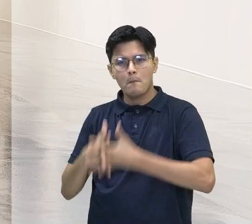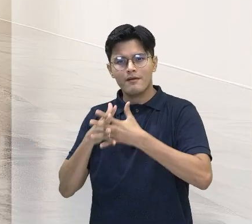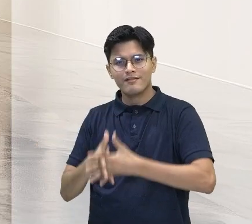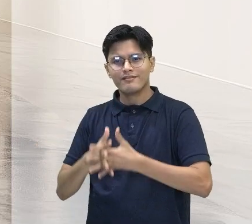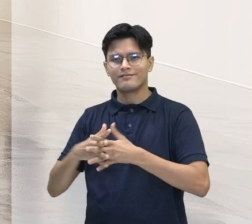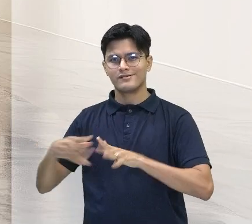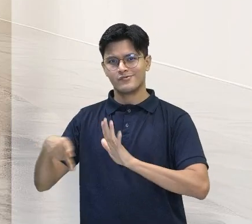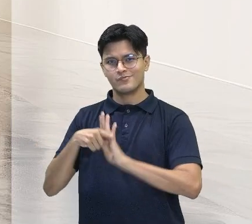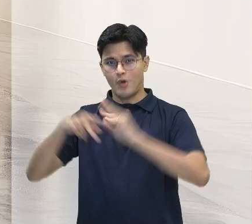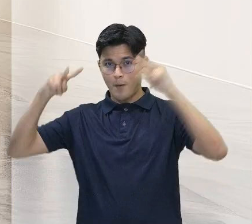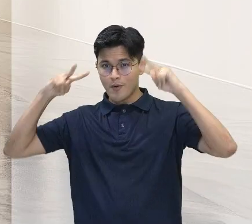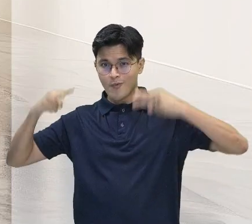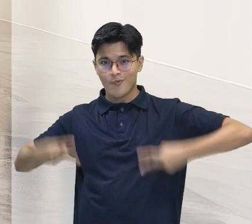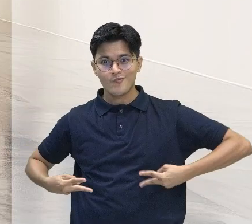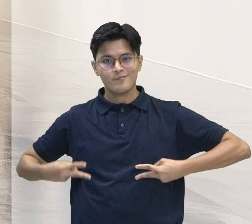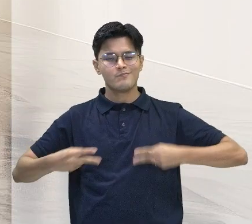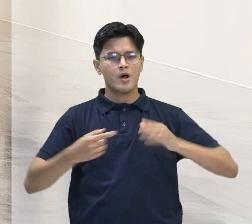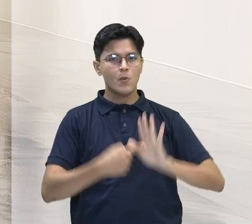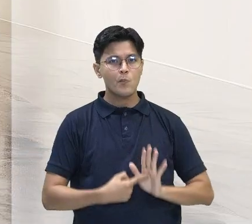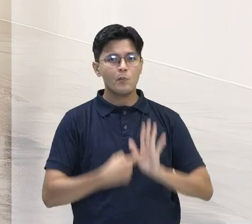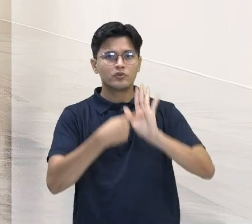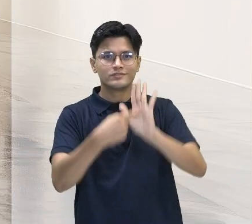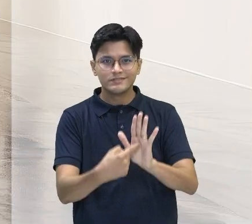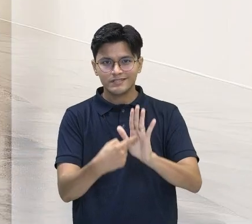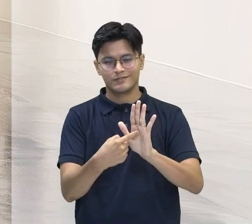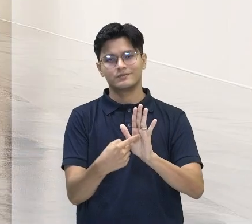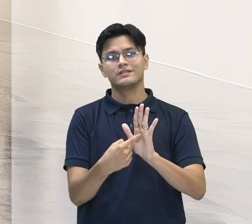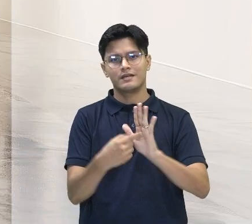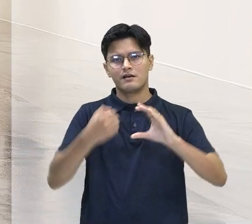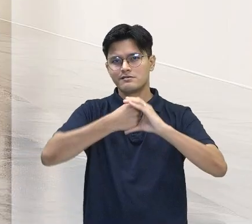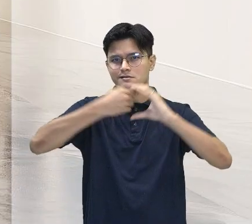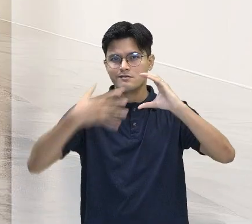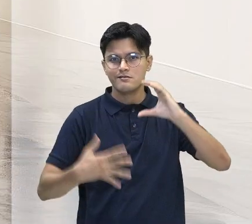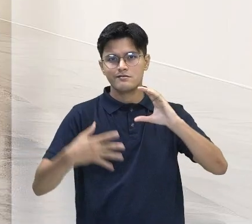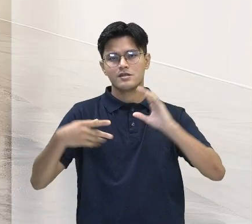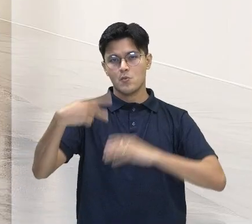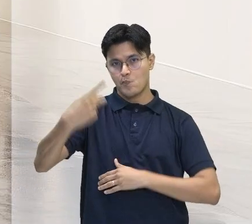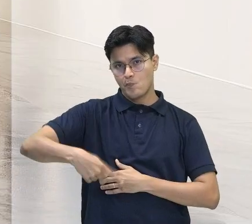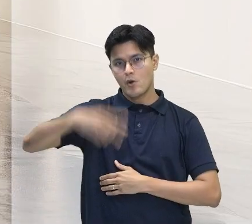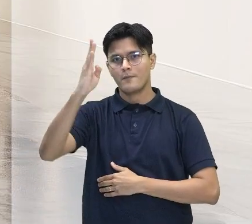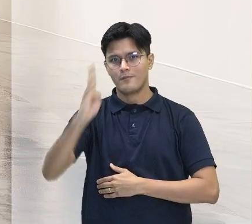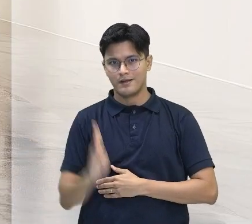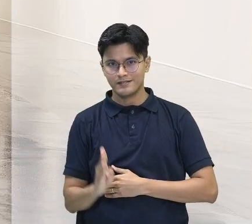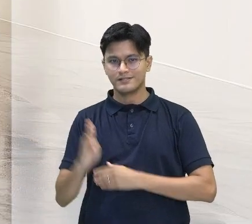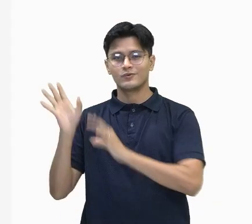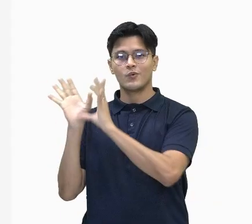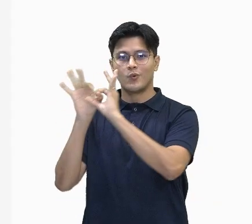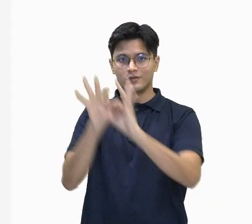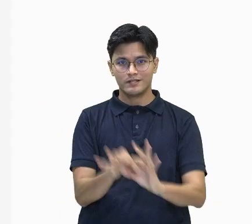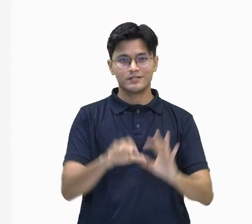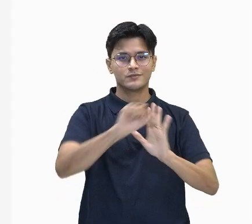as profundezas da alma brasileira do século XIX. Vamos lá?